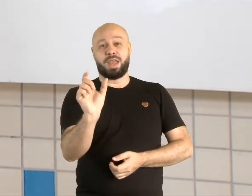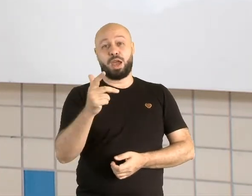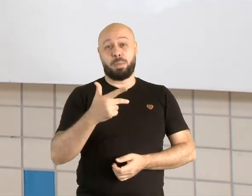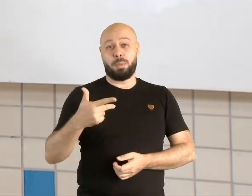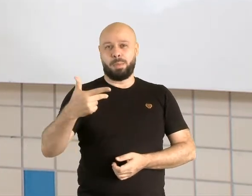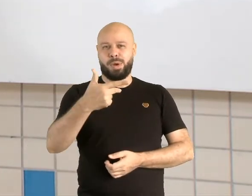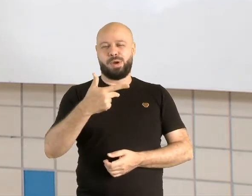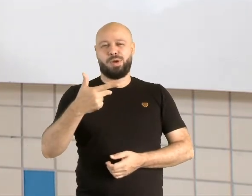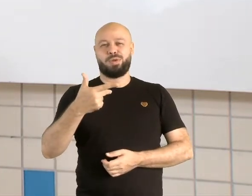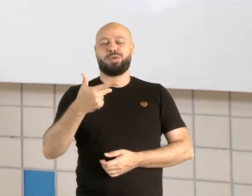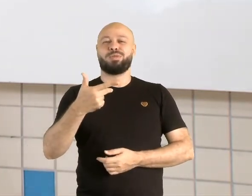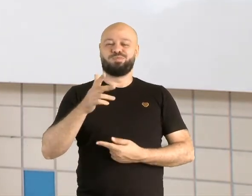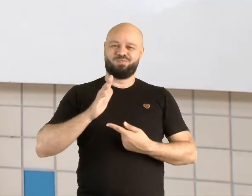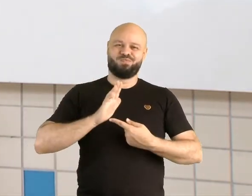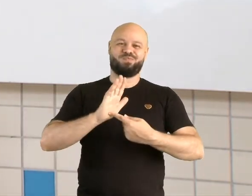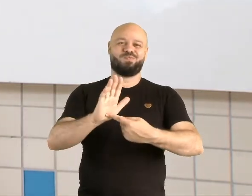pronomes